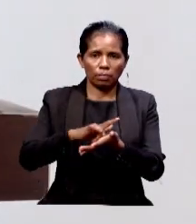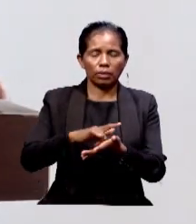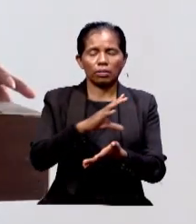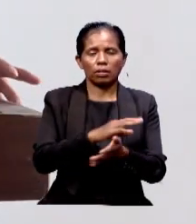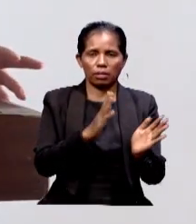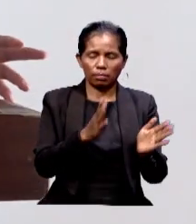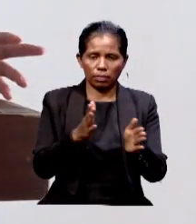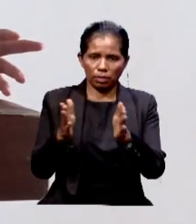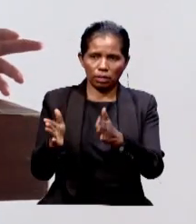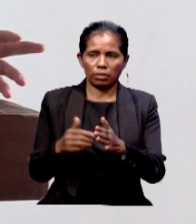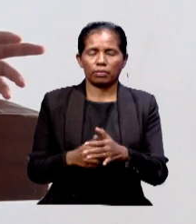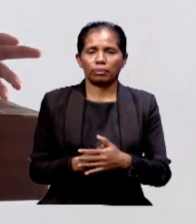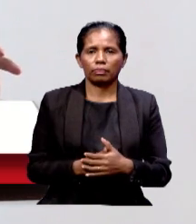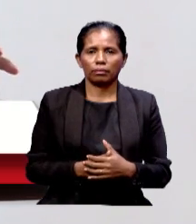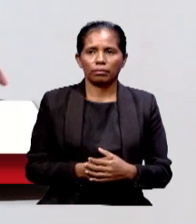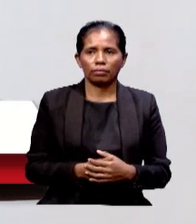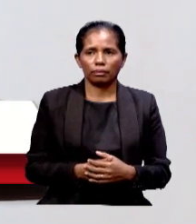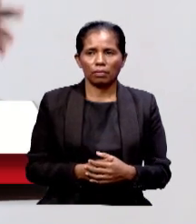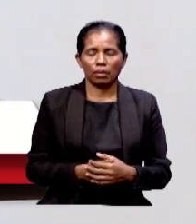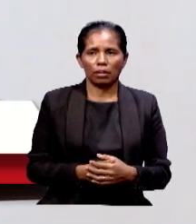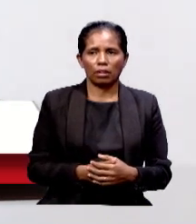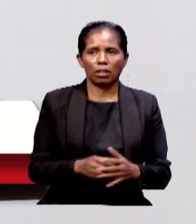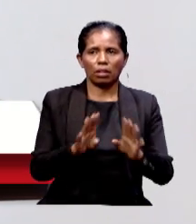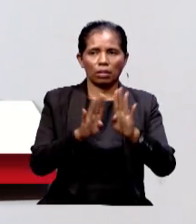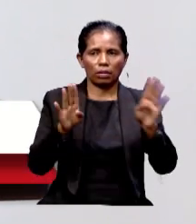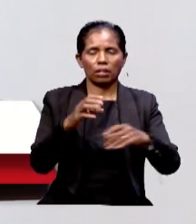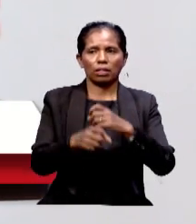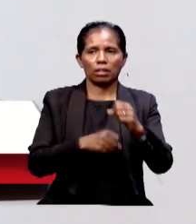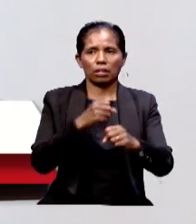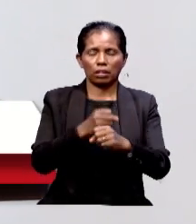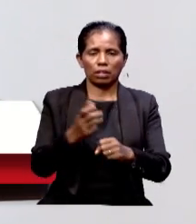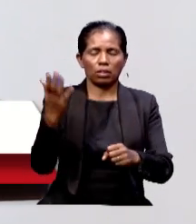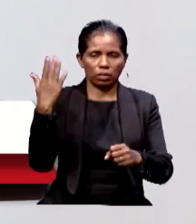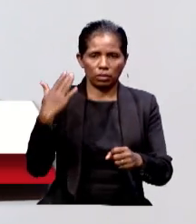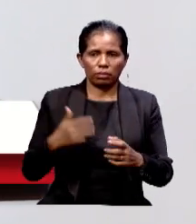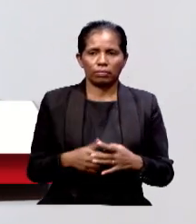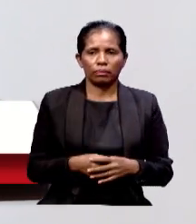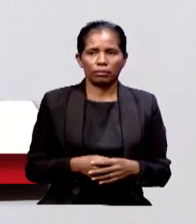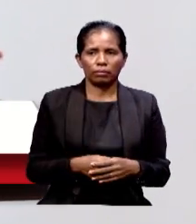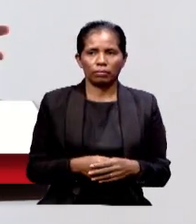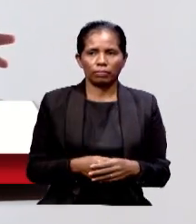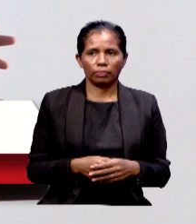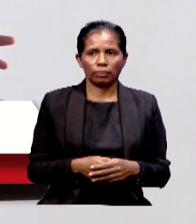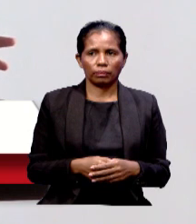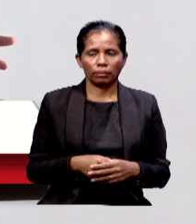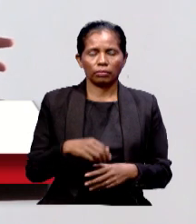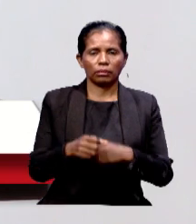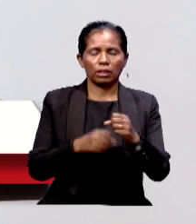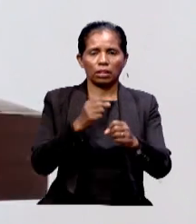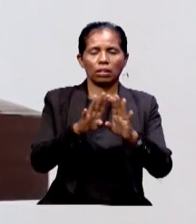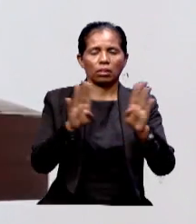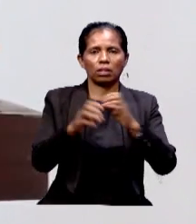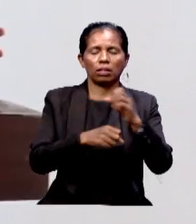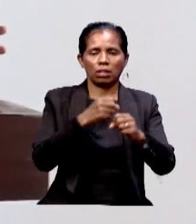minha processo ba tenderização, bloco que se tinha na Liba, bloco que se tinha na Liba.